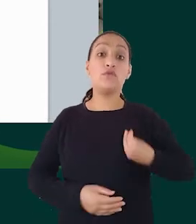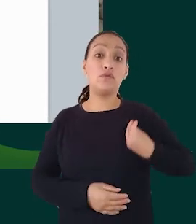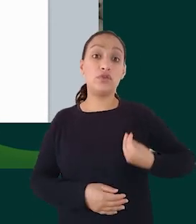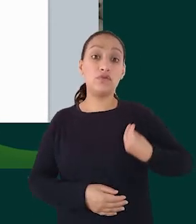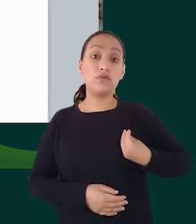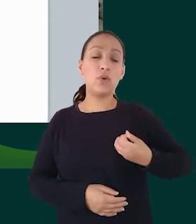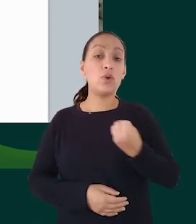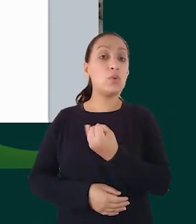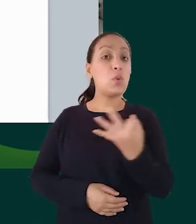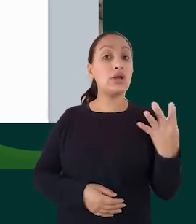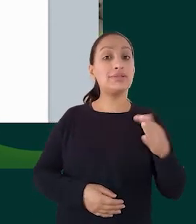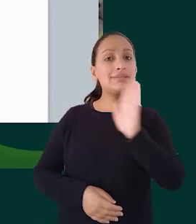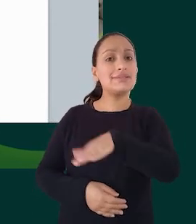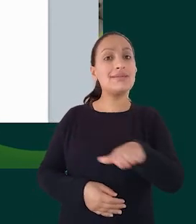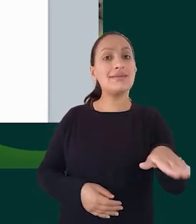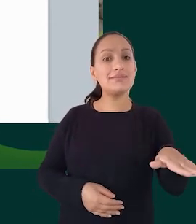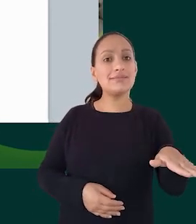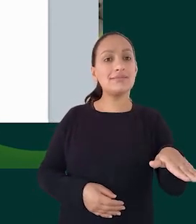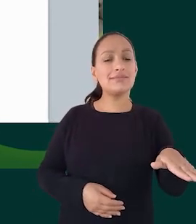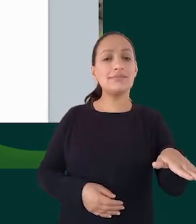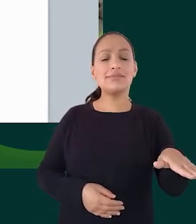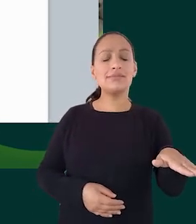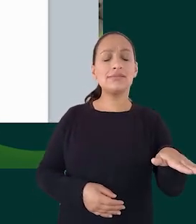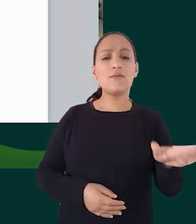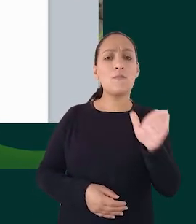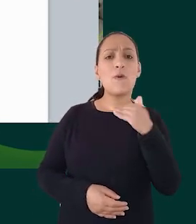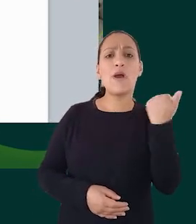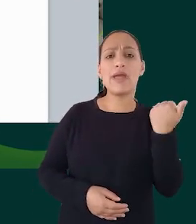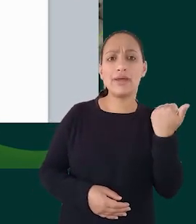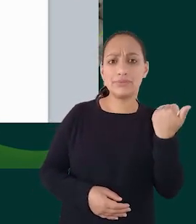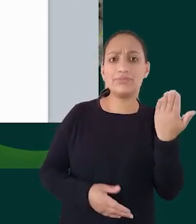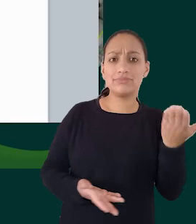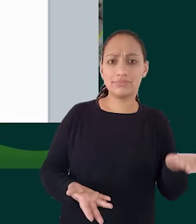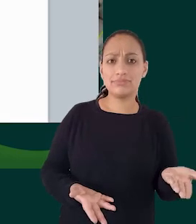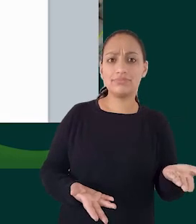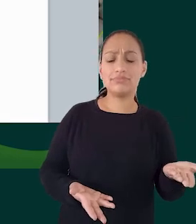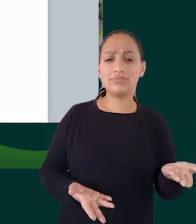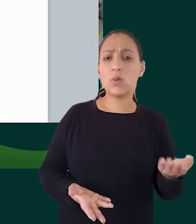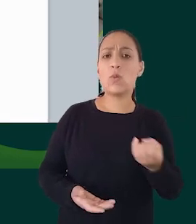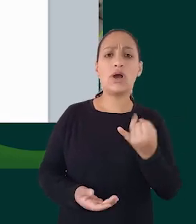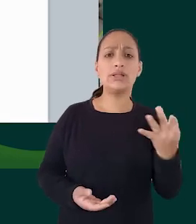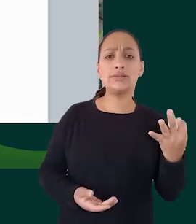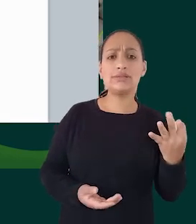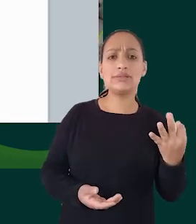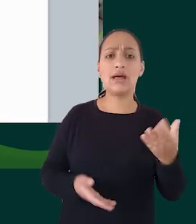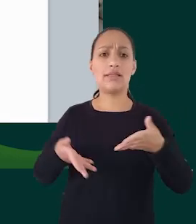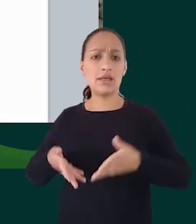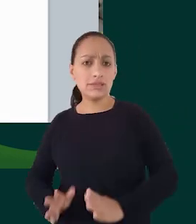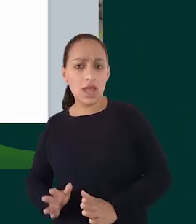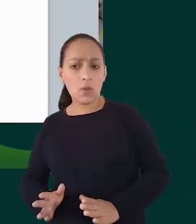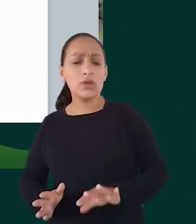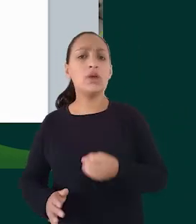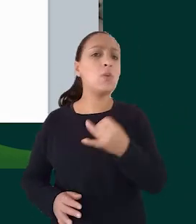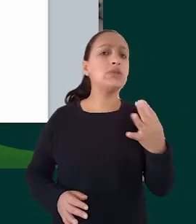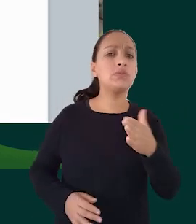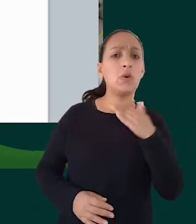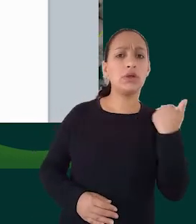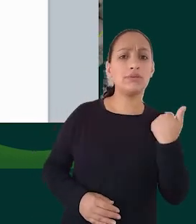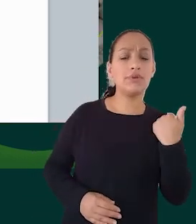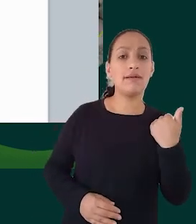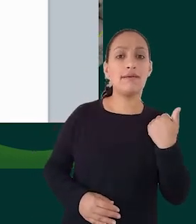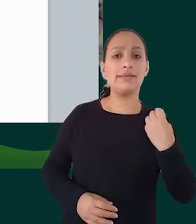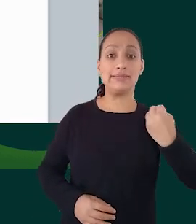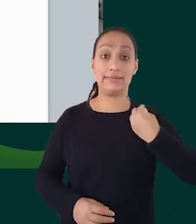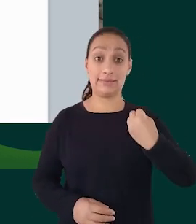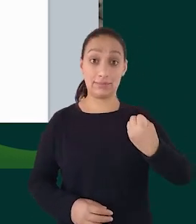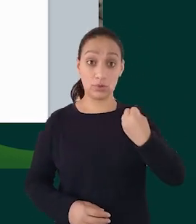quantas crianças morreram? A partir dos dados que eu tenho aqui para cada país destes,